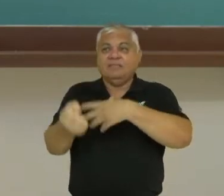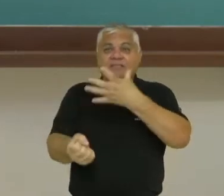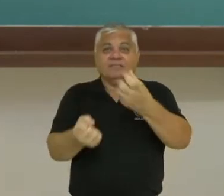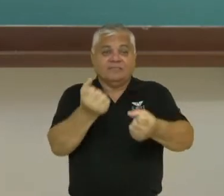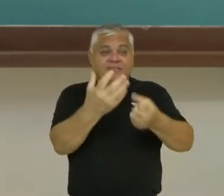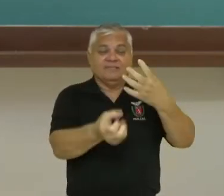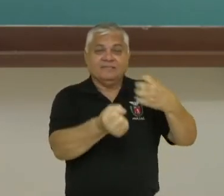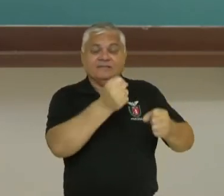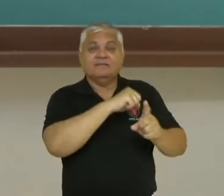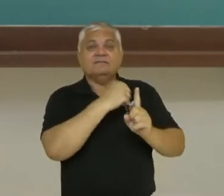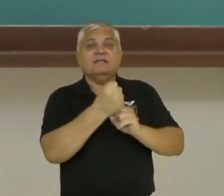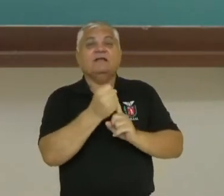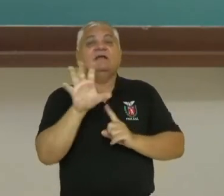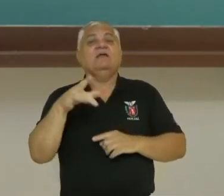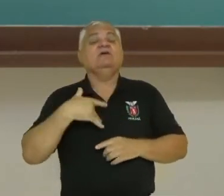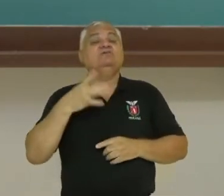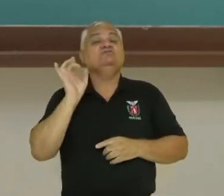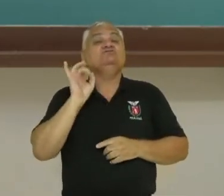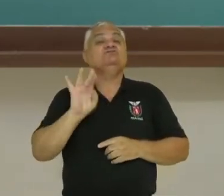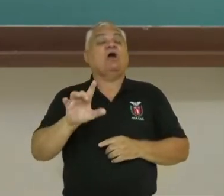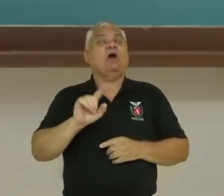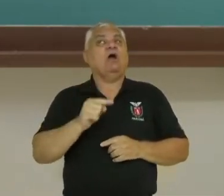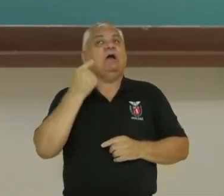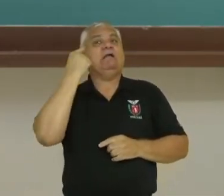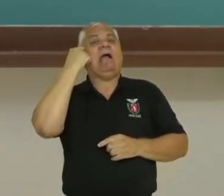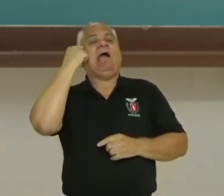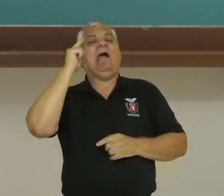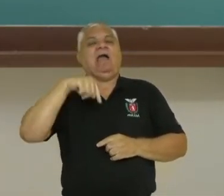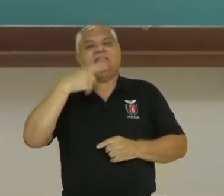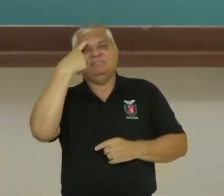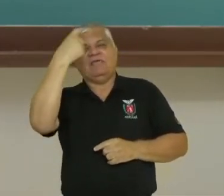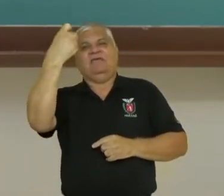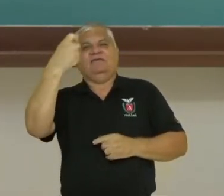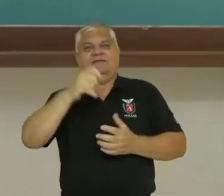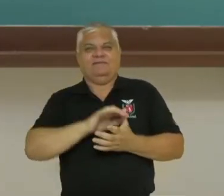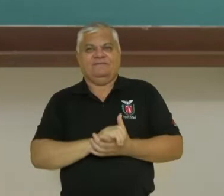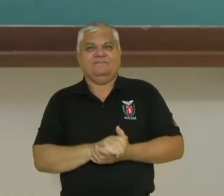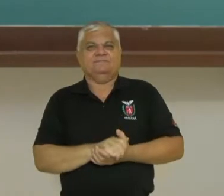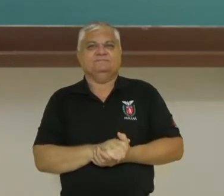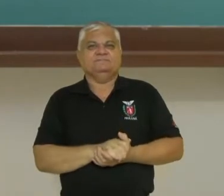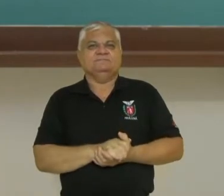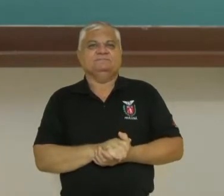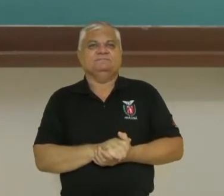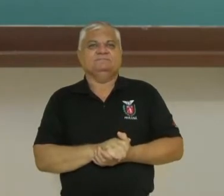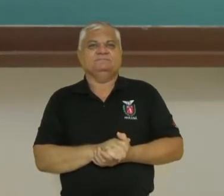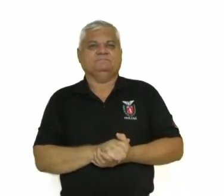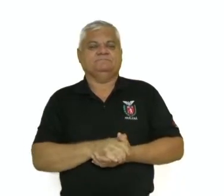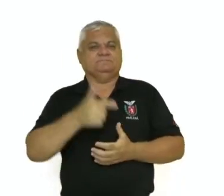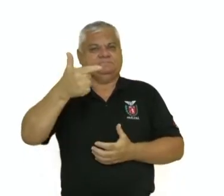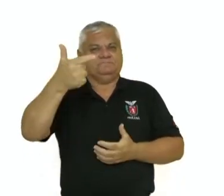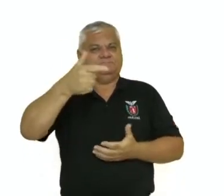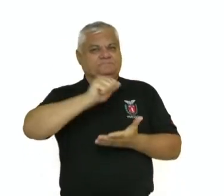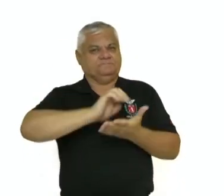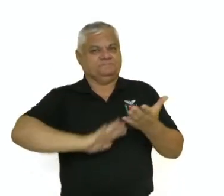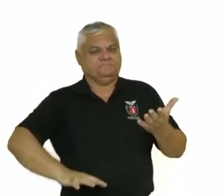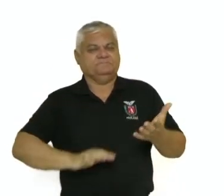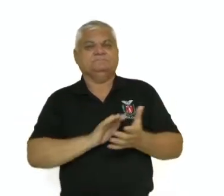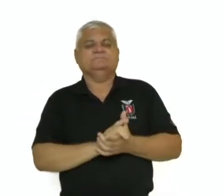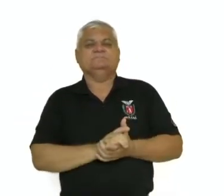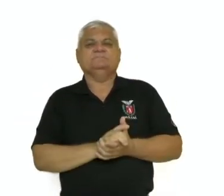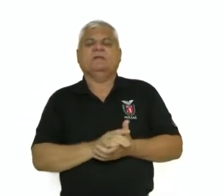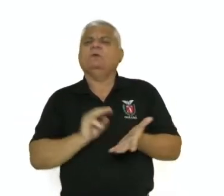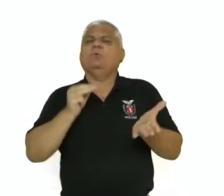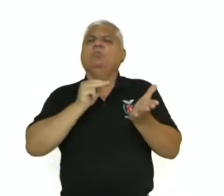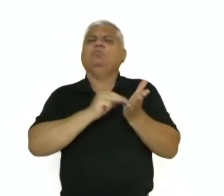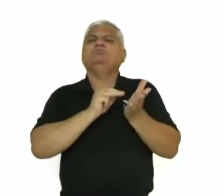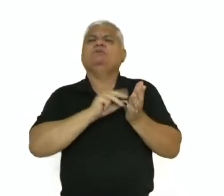socialismo. Eles apenas implementaram ideias. Bem, vamos para mais uma atividade. Quais motivos